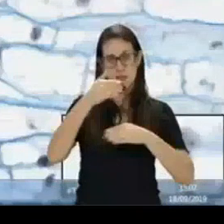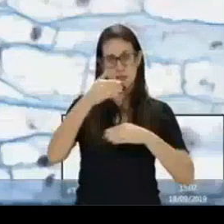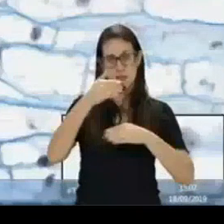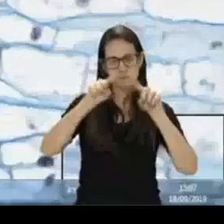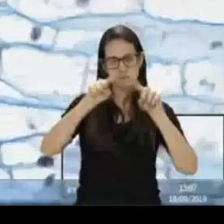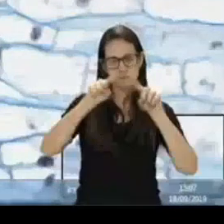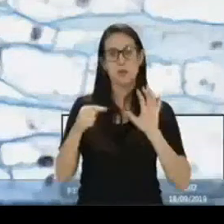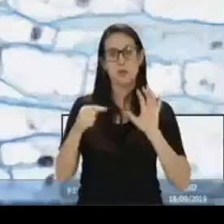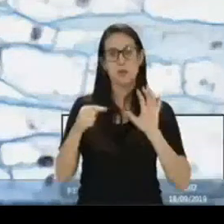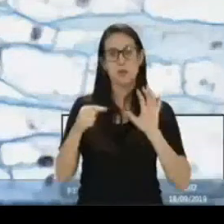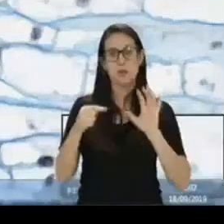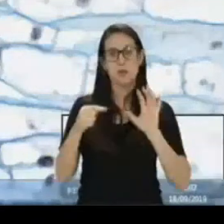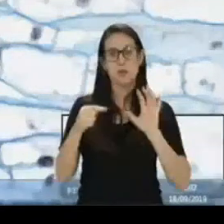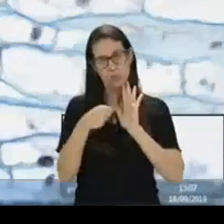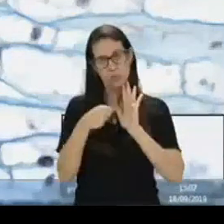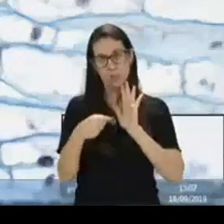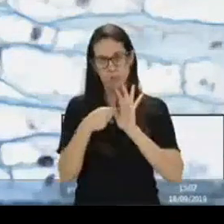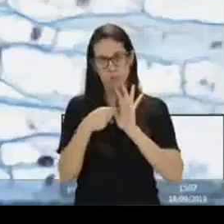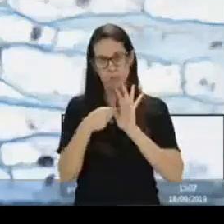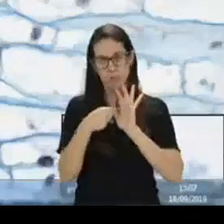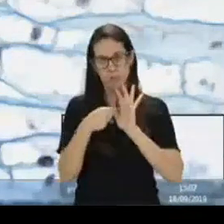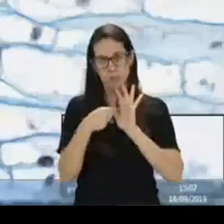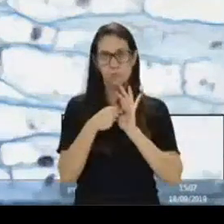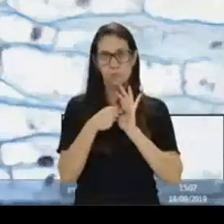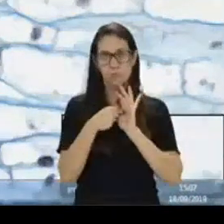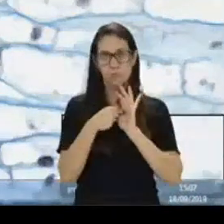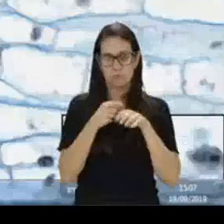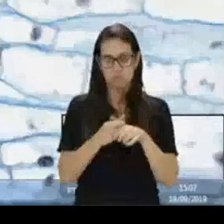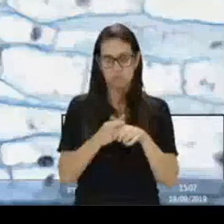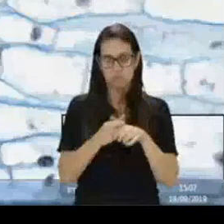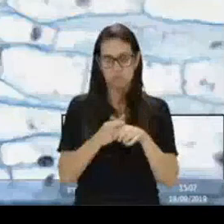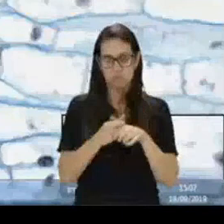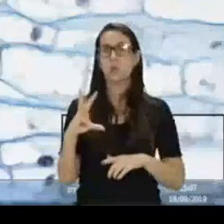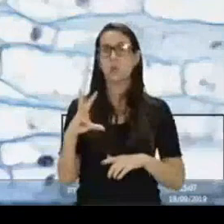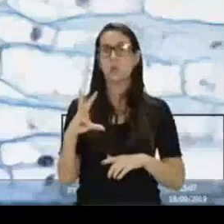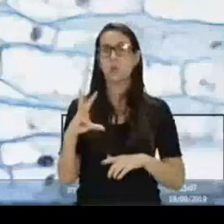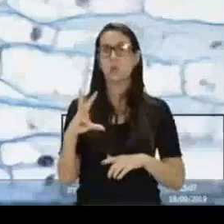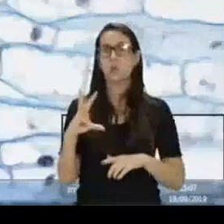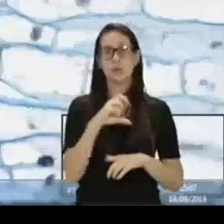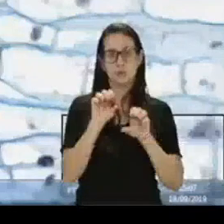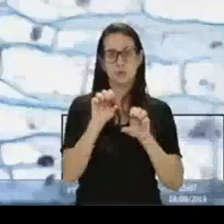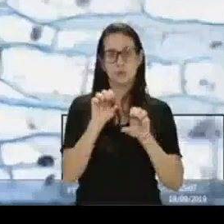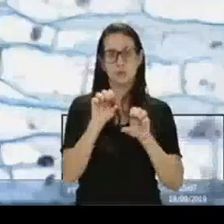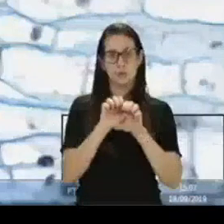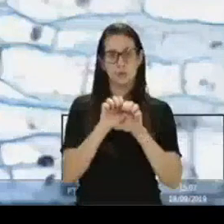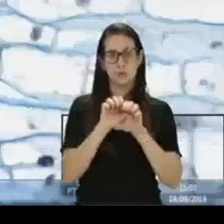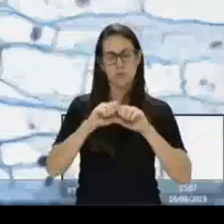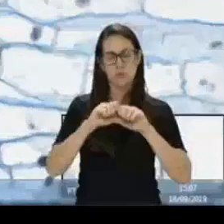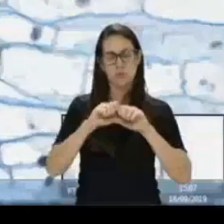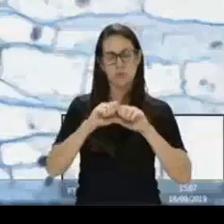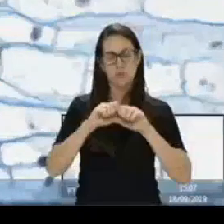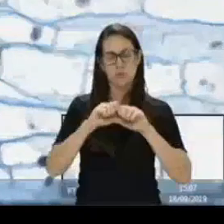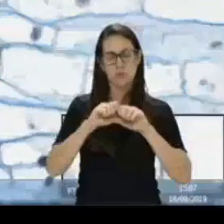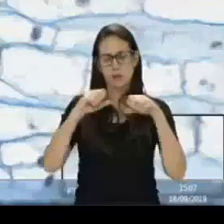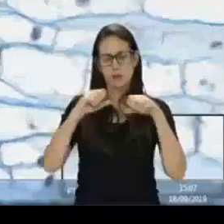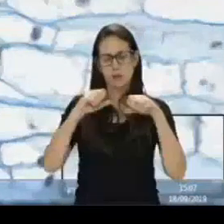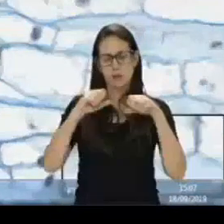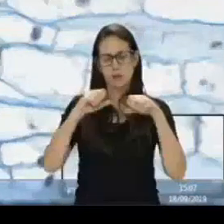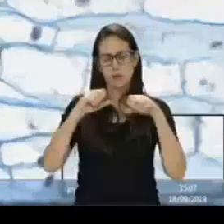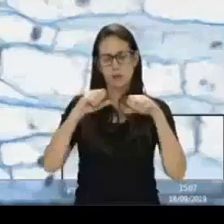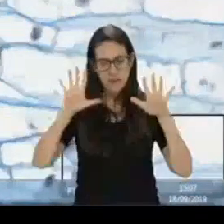um núcleo que está bem comprimido aqui na região lateral e todo esse conteúdo mais translúcido aqui